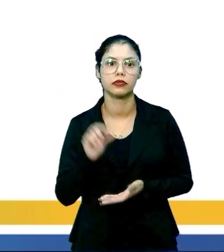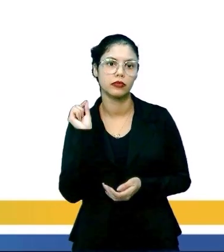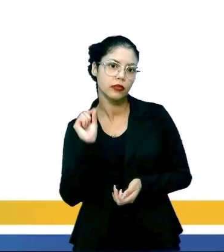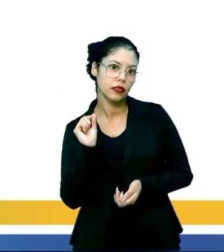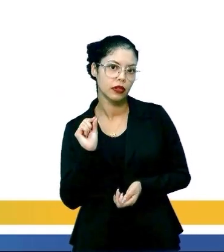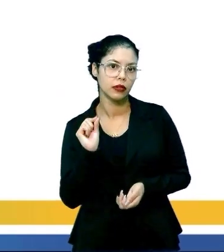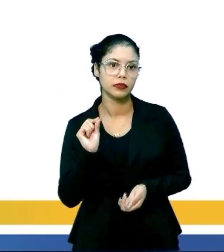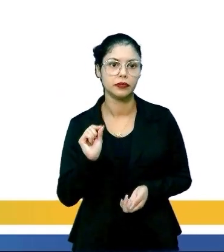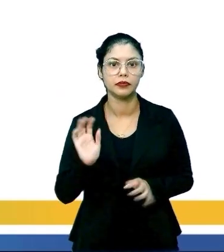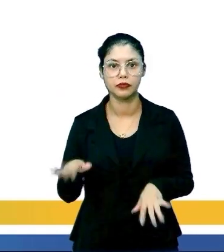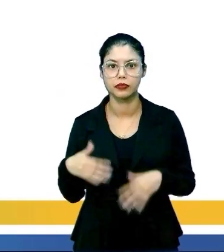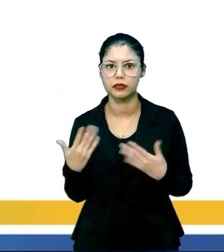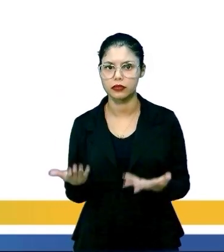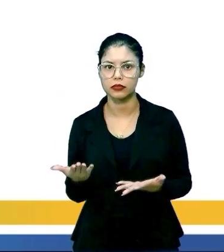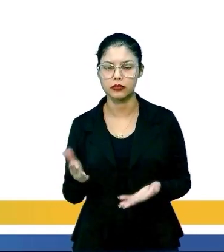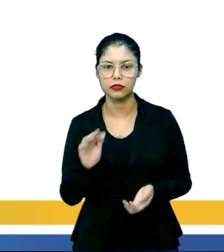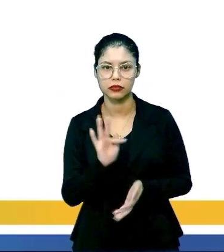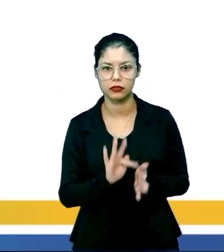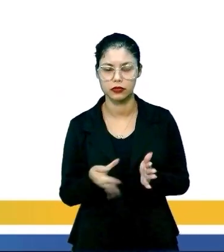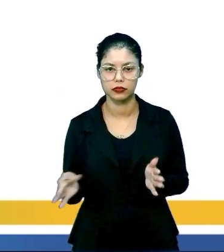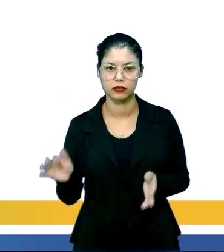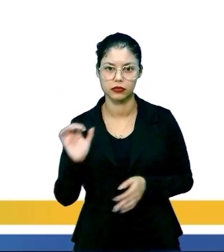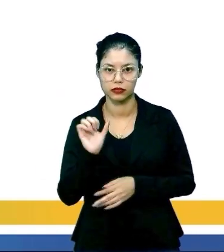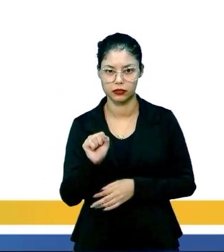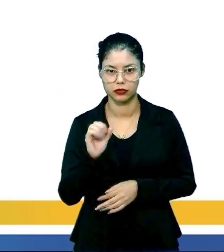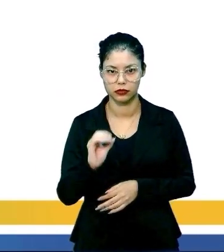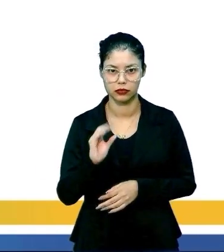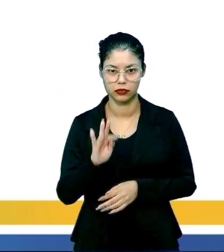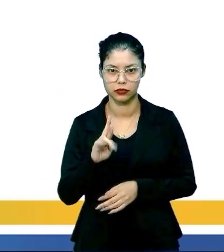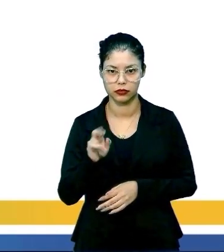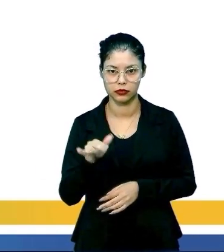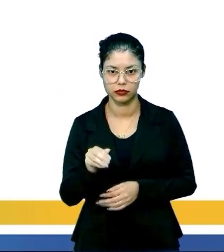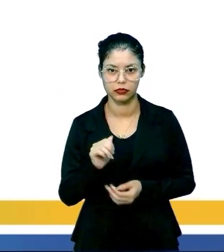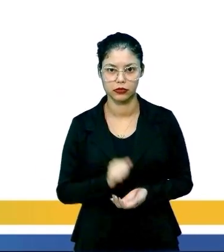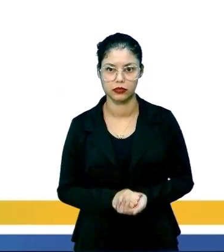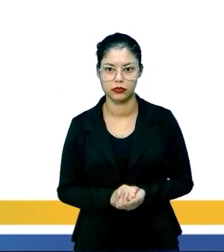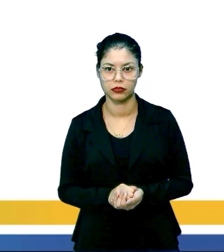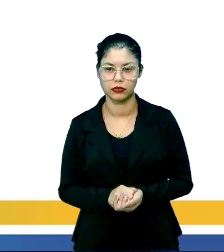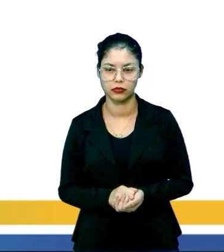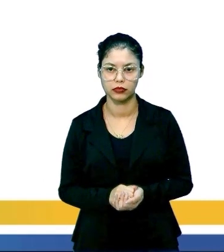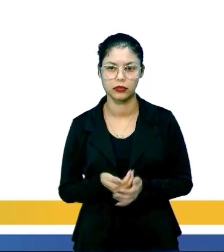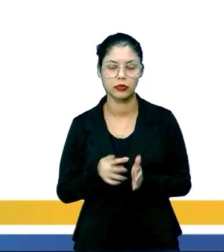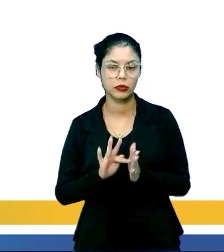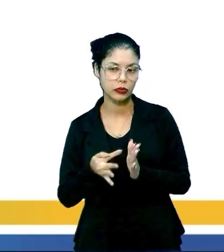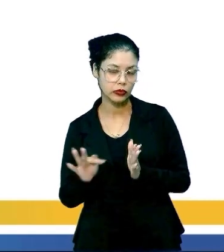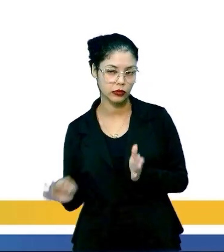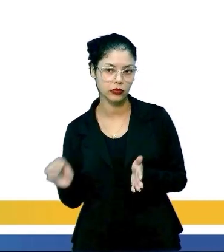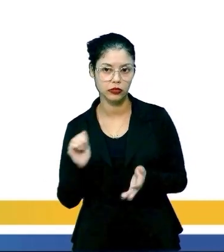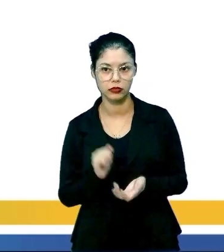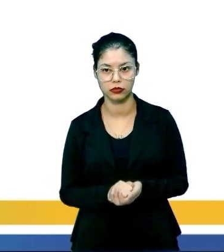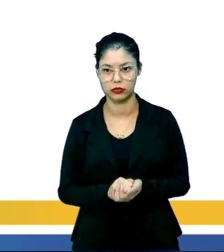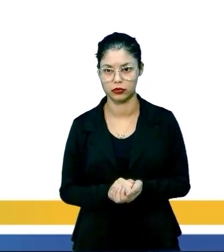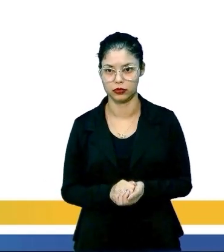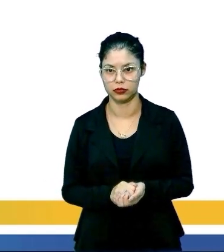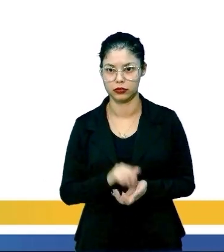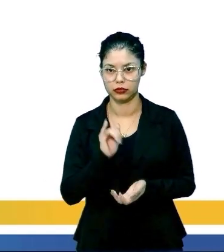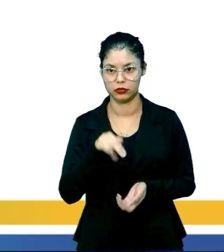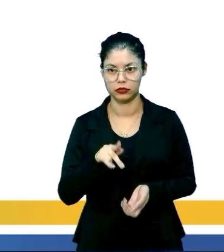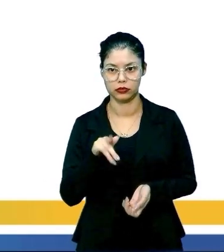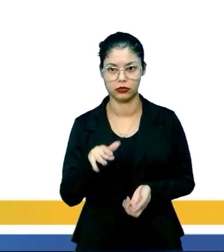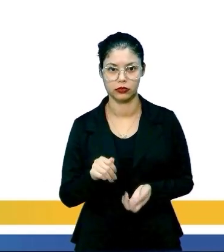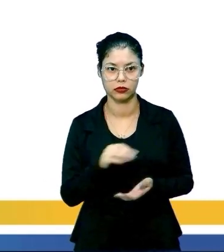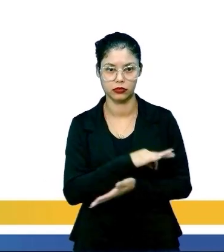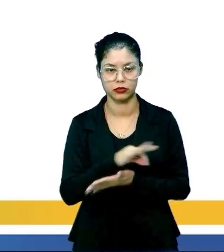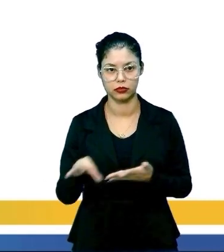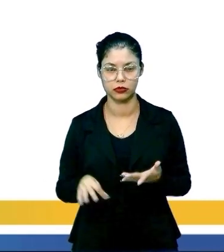A. O que faz com que a função seja sobrejetora. Para que essa função